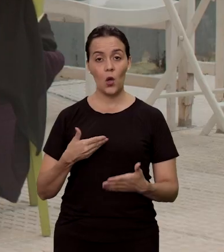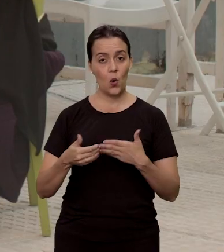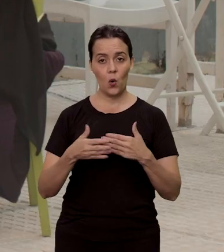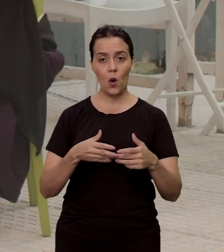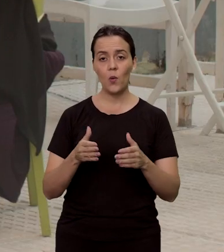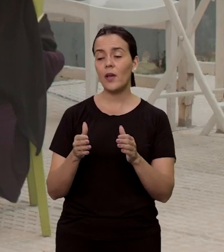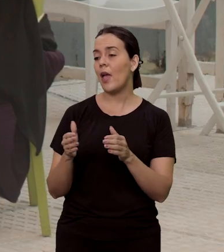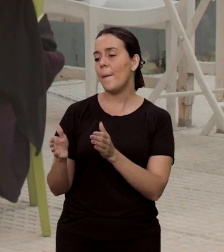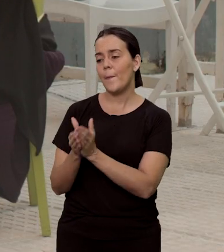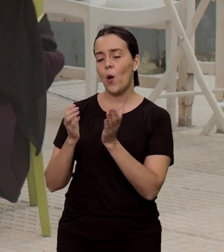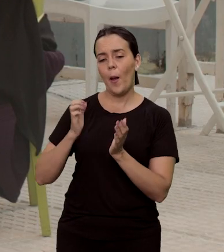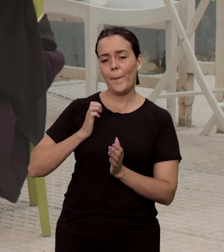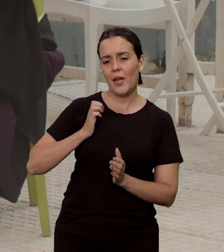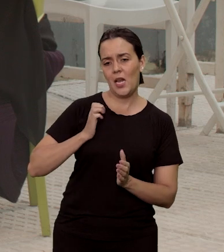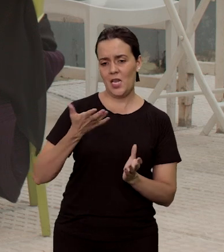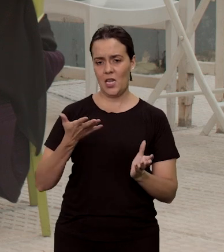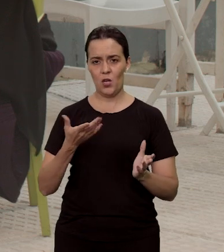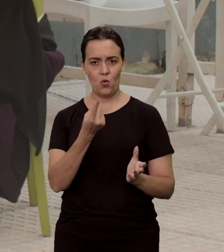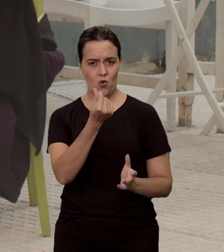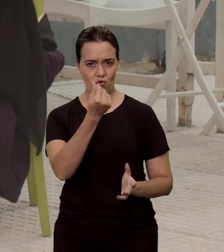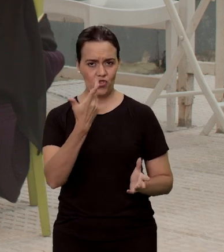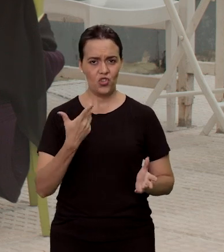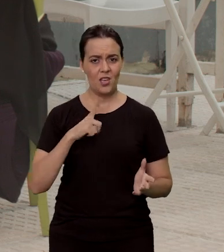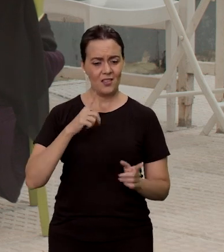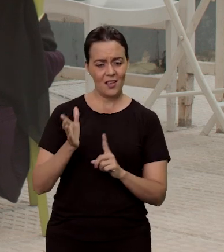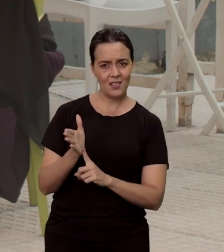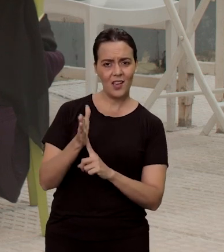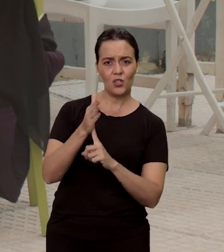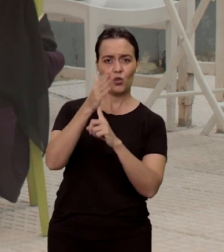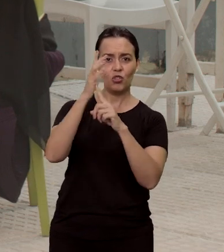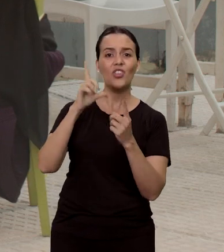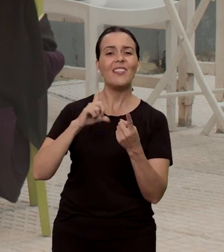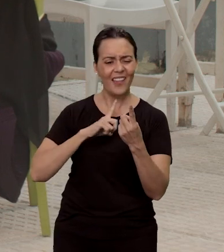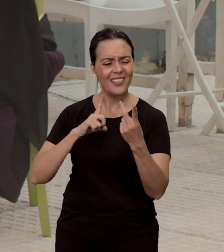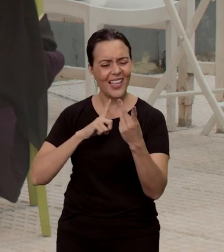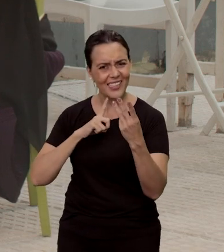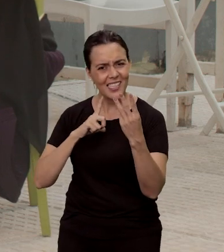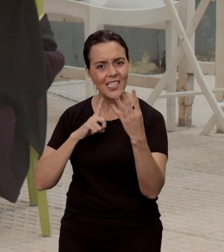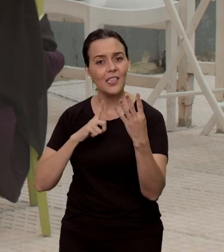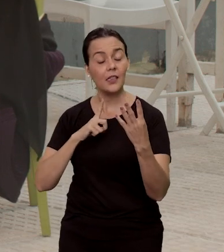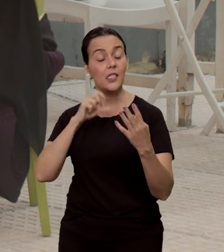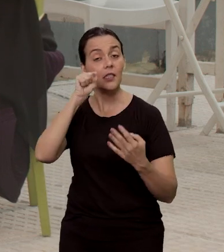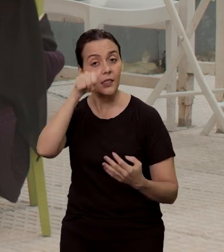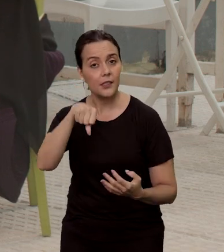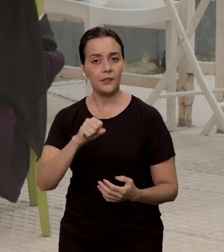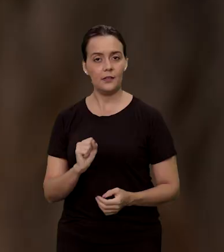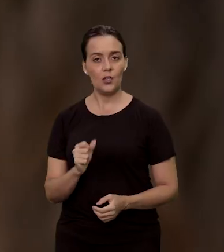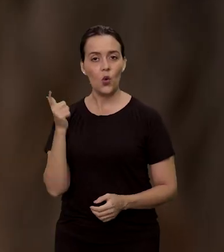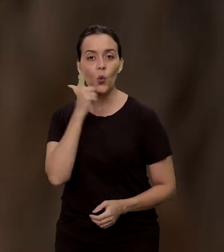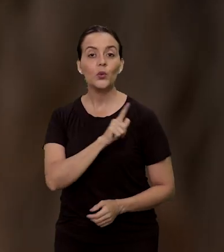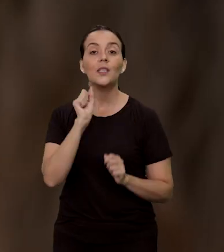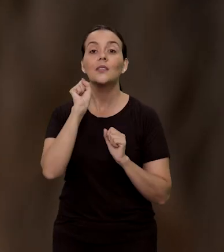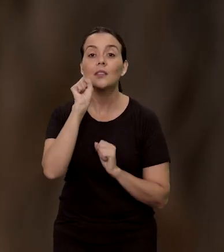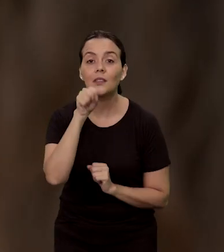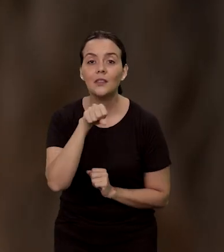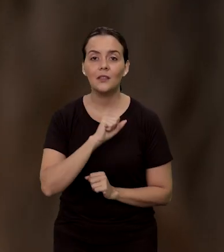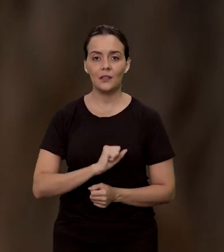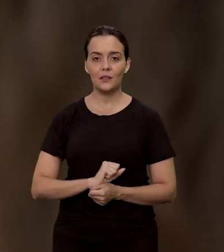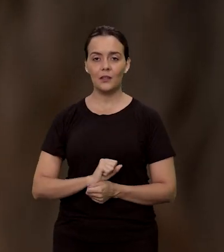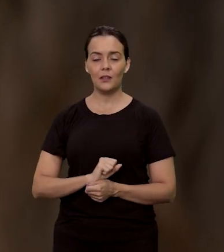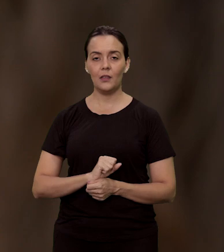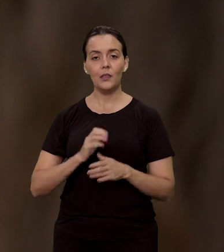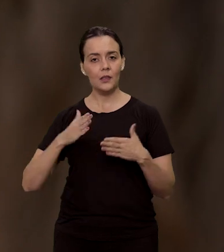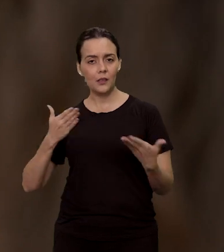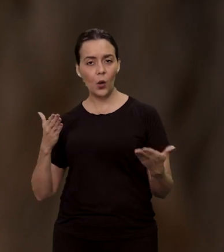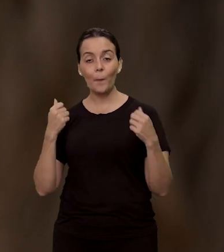política. Recursos, tem pessoas, tem tecnologia, tem... Vamos lá, tem como. Que é preciso fazer essas